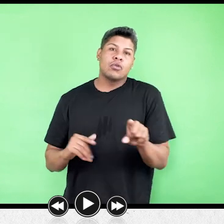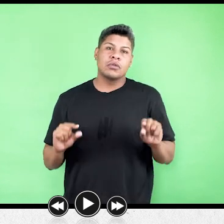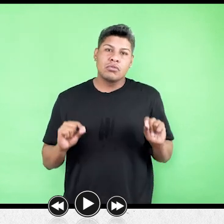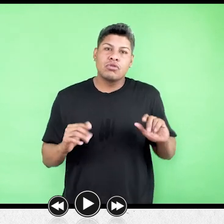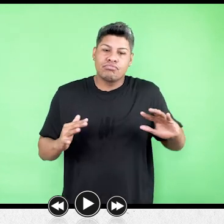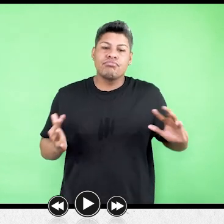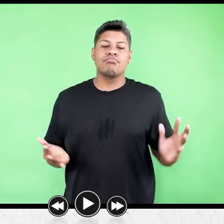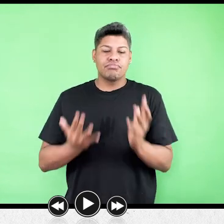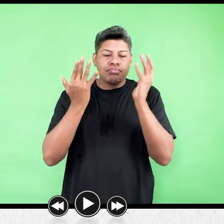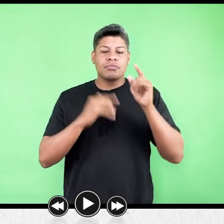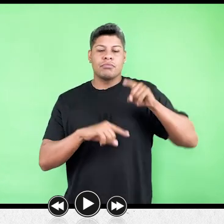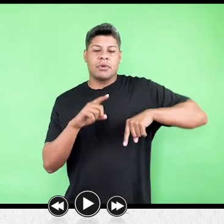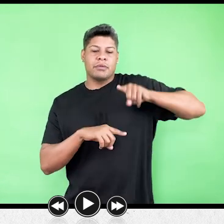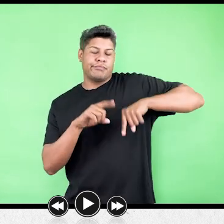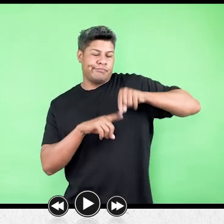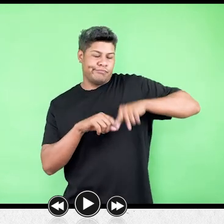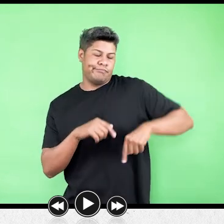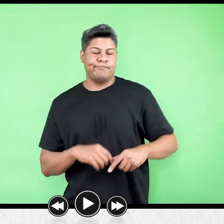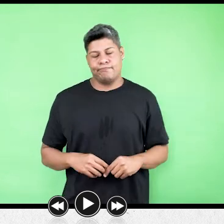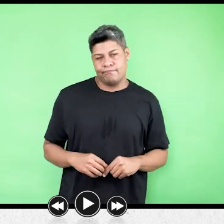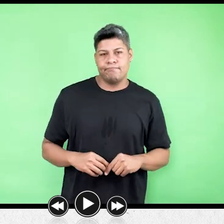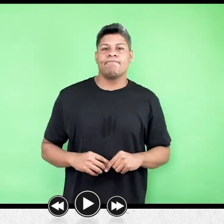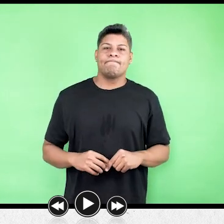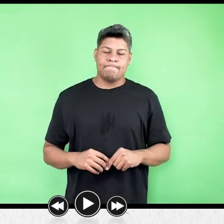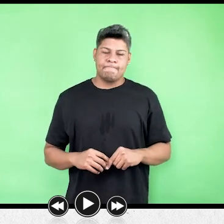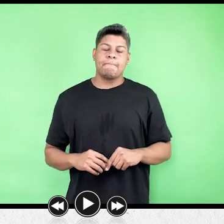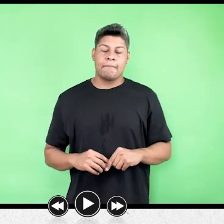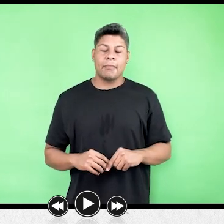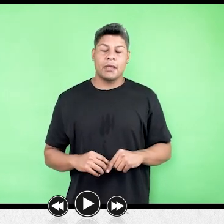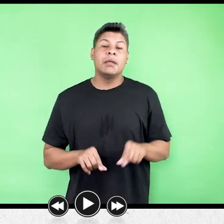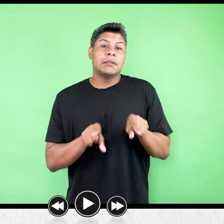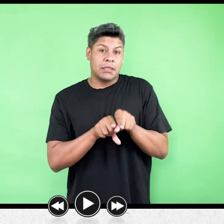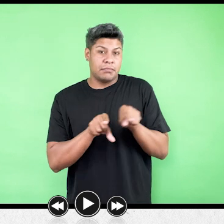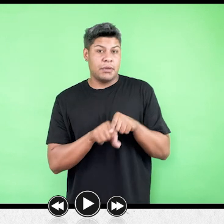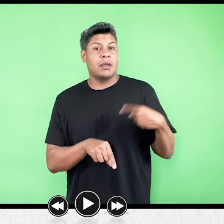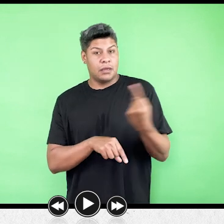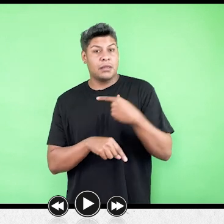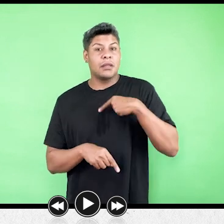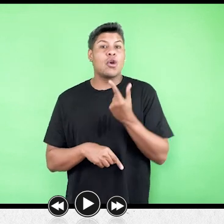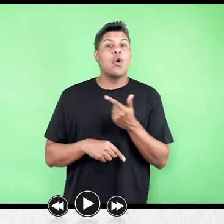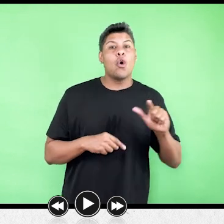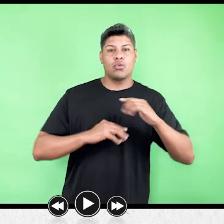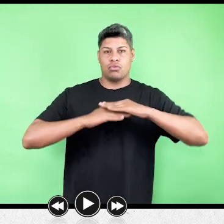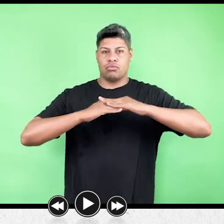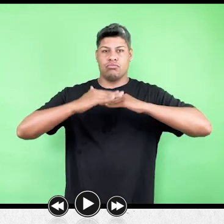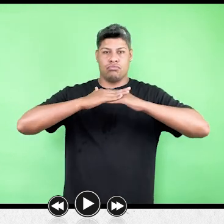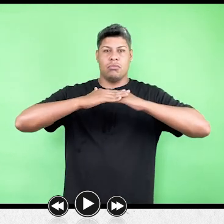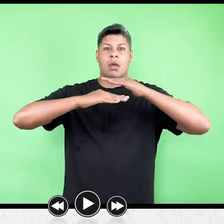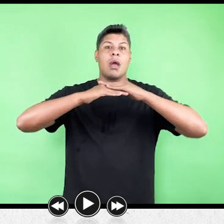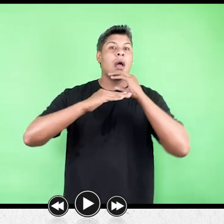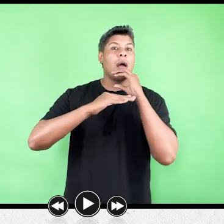essa inativação dos micro-organismos patogênicos. Em contrapartida, a gente tem um outro tipo de filtro, que é o filtro